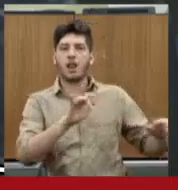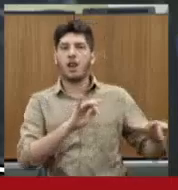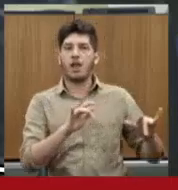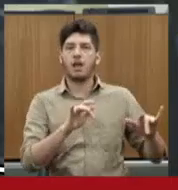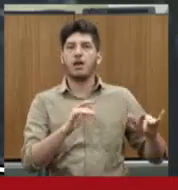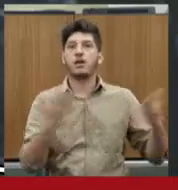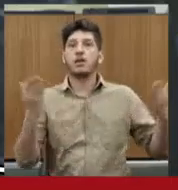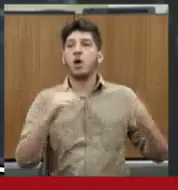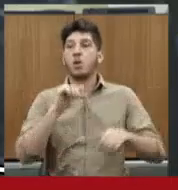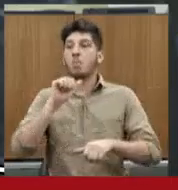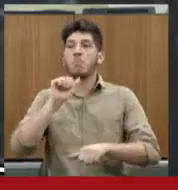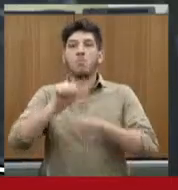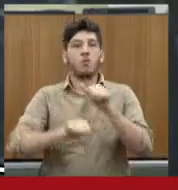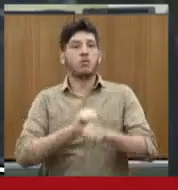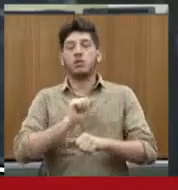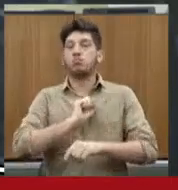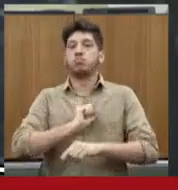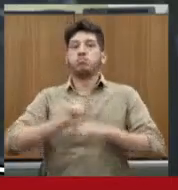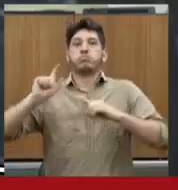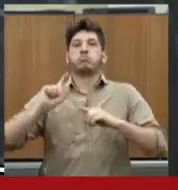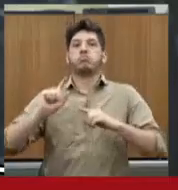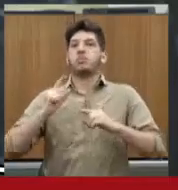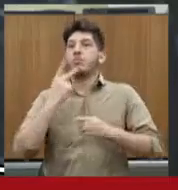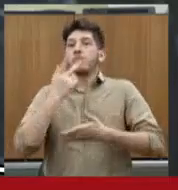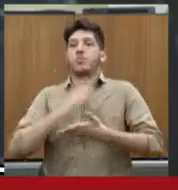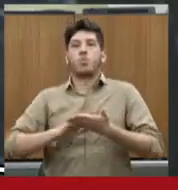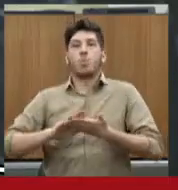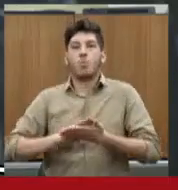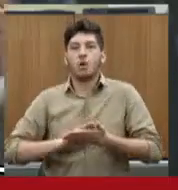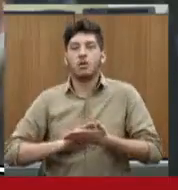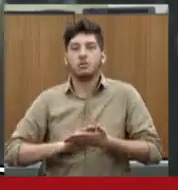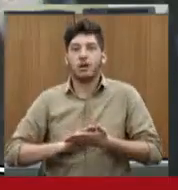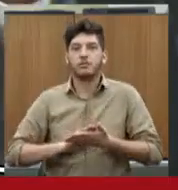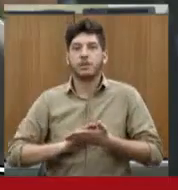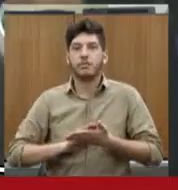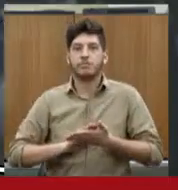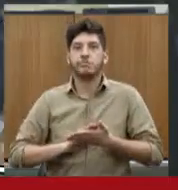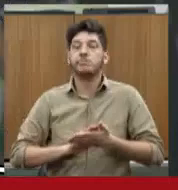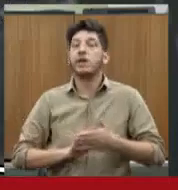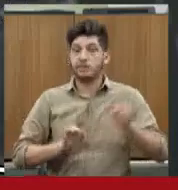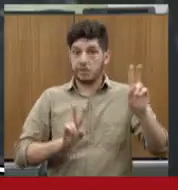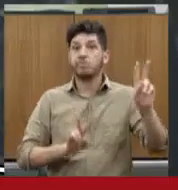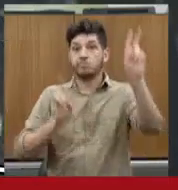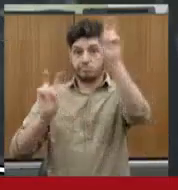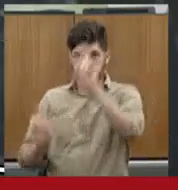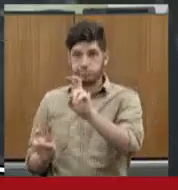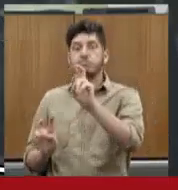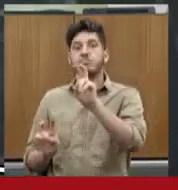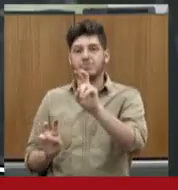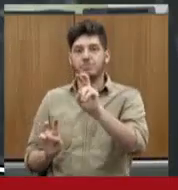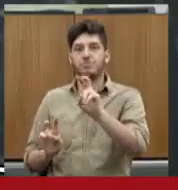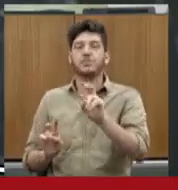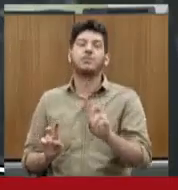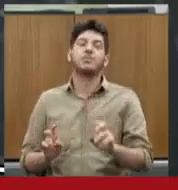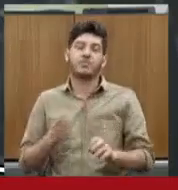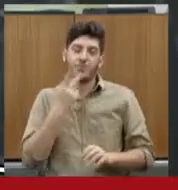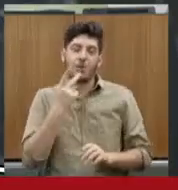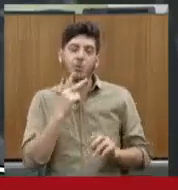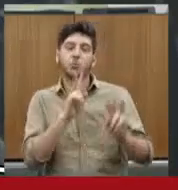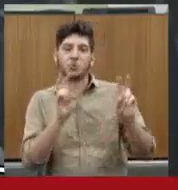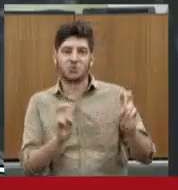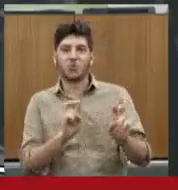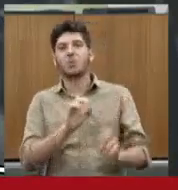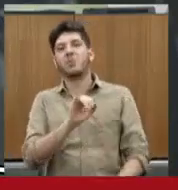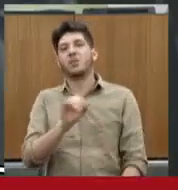porta fora sem a maior cerimônia. Esse foi dito por um português a respeito de José Bonifácio. Esse